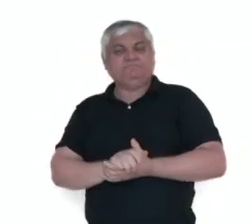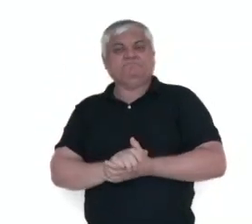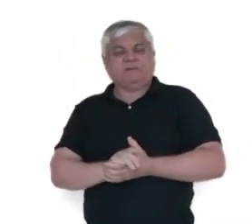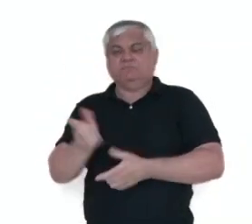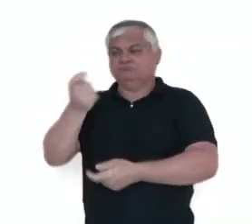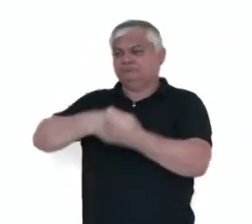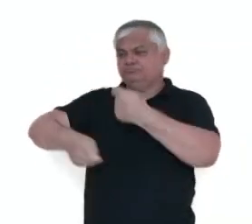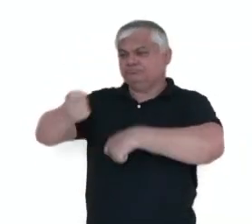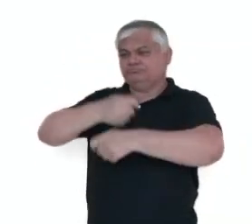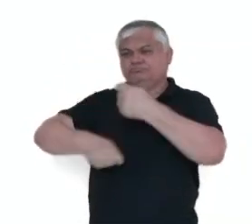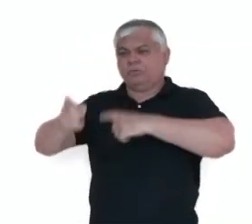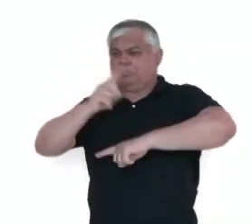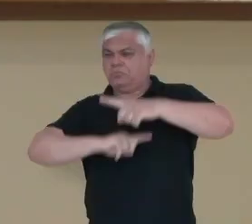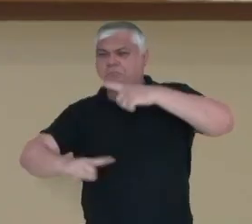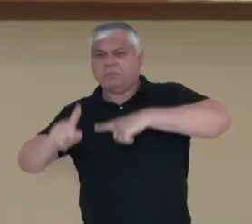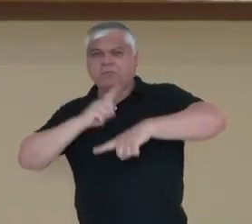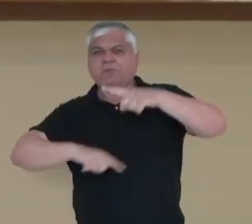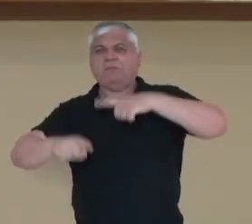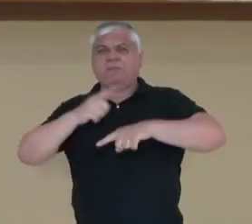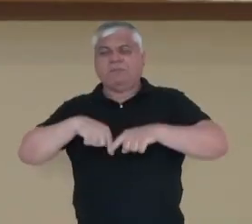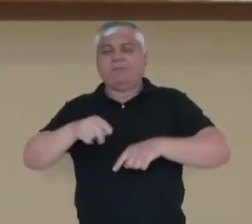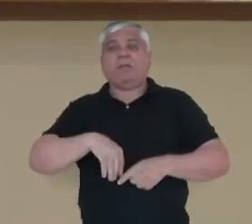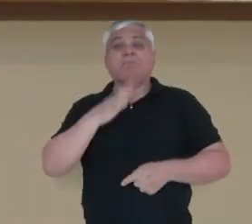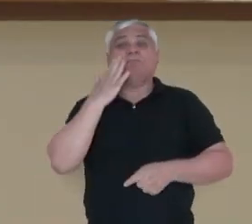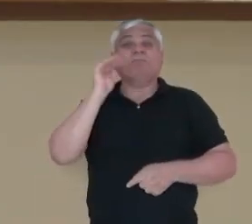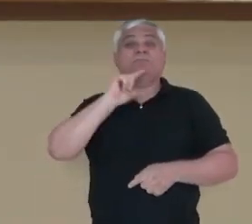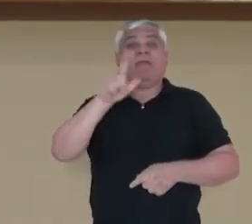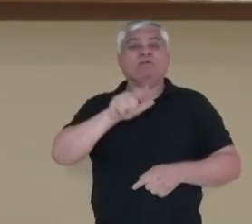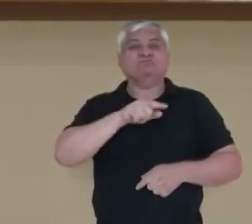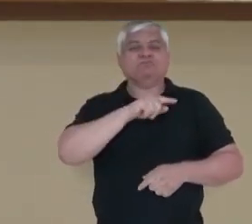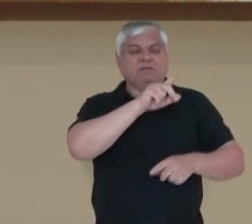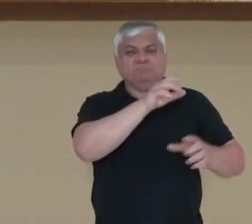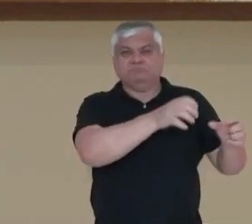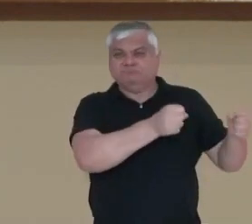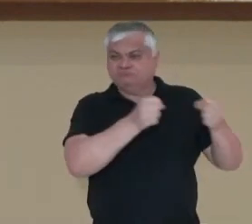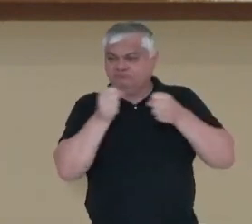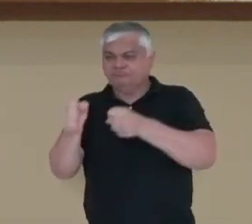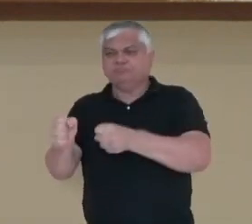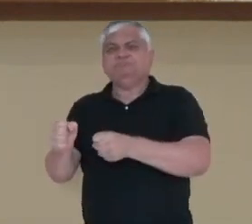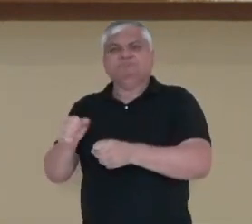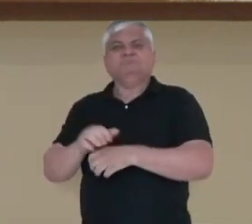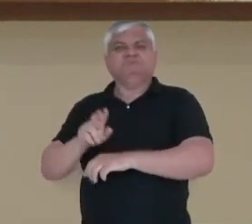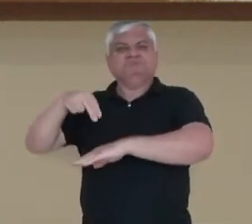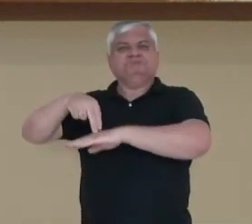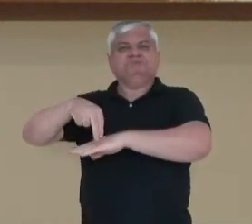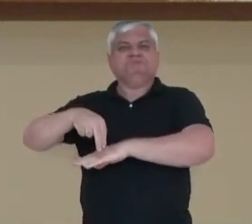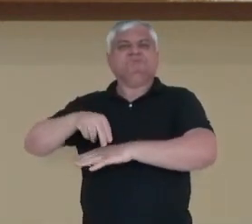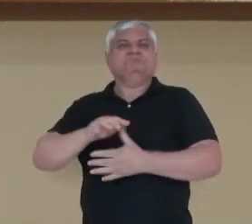administrado por colonos belgas nomeadas pelo rei Leopoldo II.